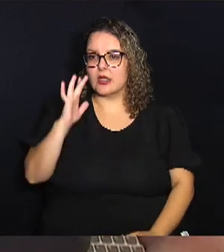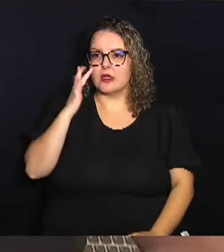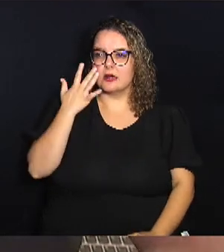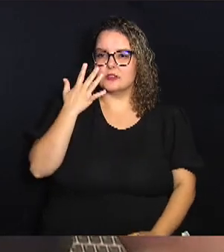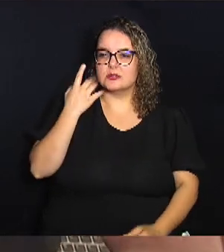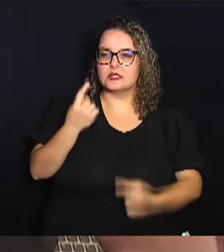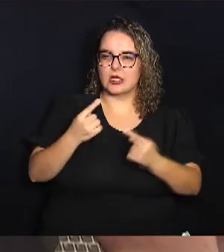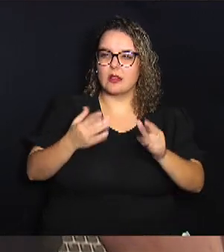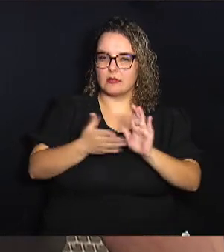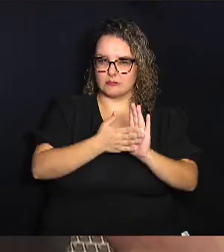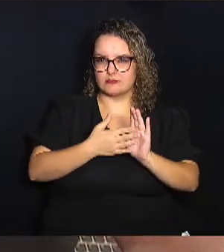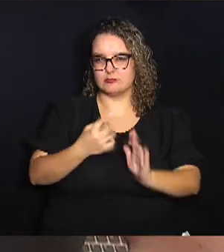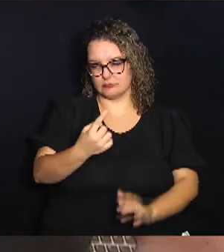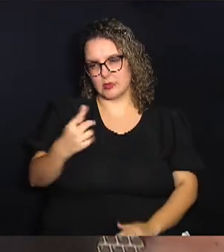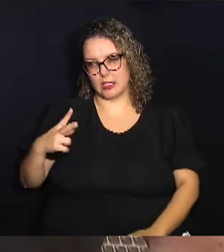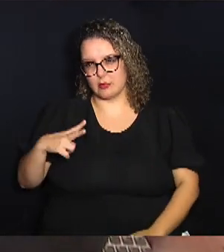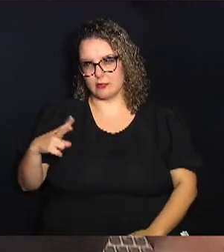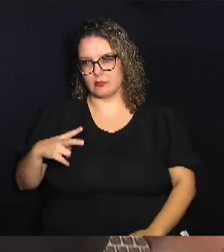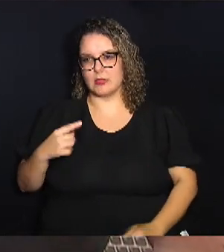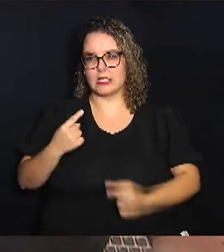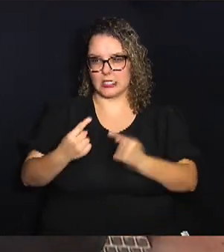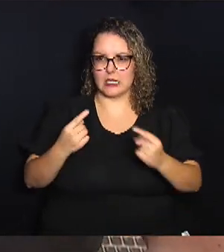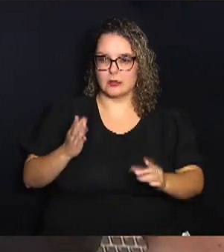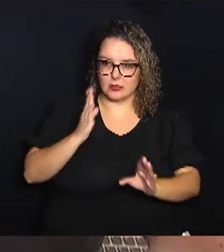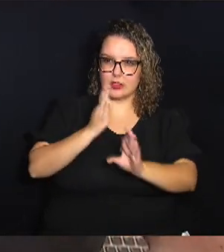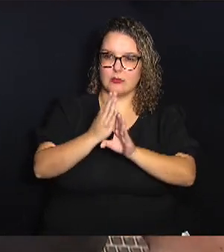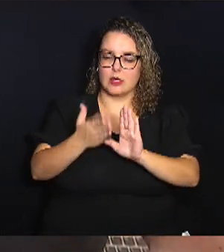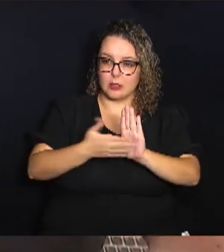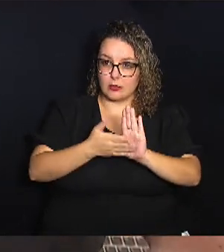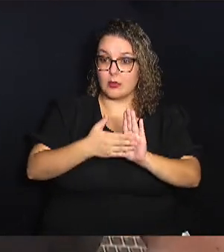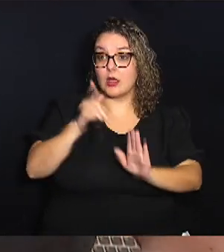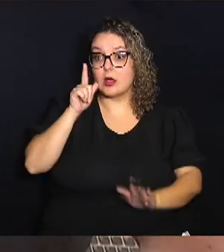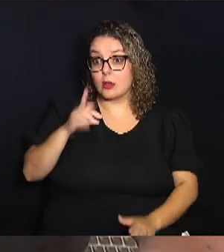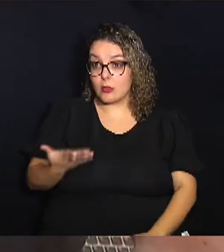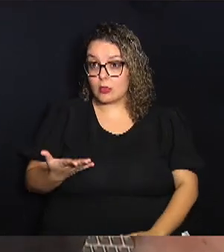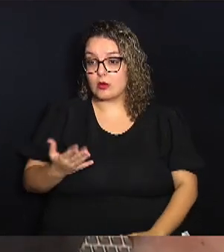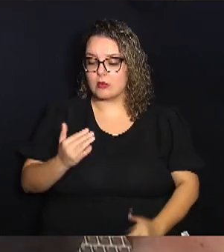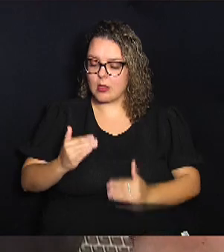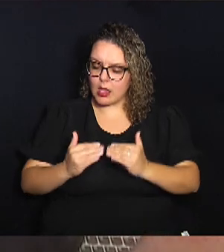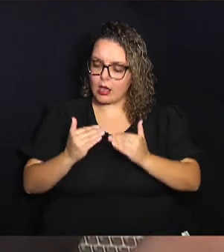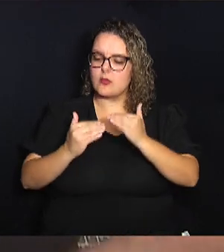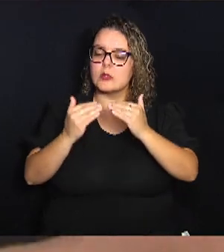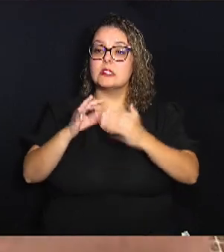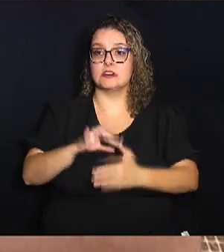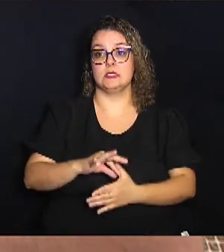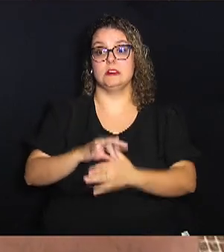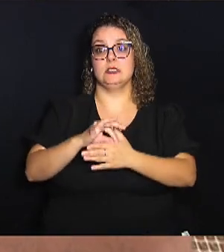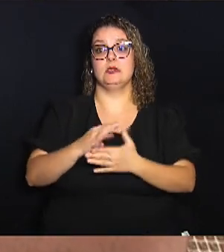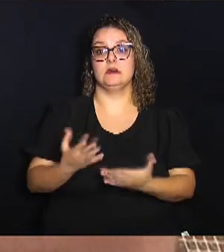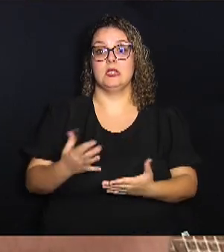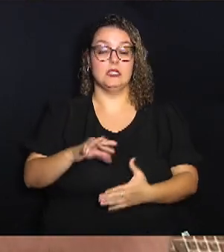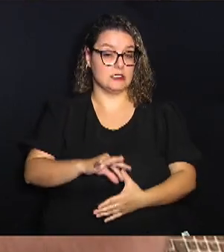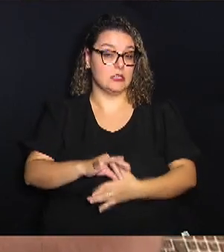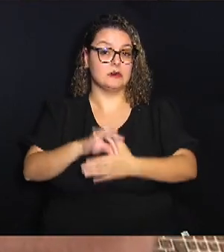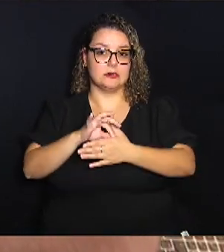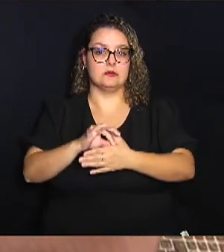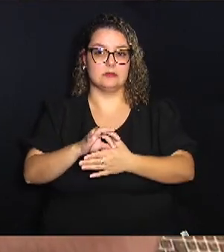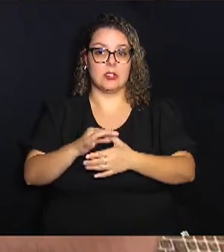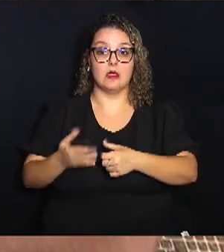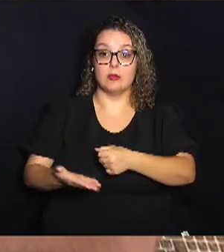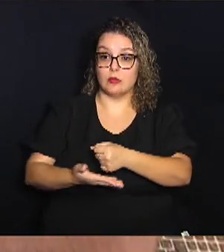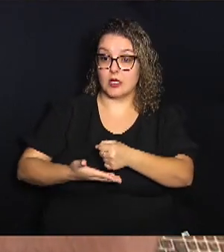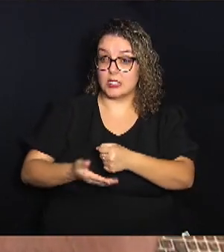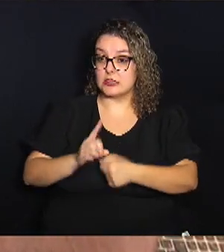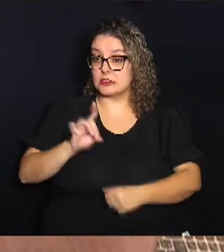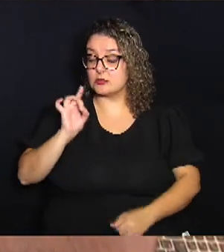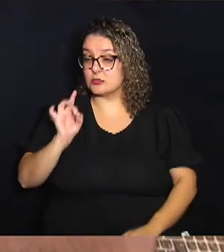cada propósito é individual, mas cada um tem que achar o seu propósito para conseguir construir essa liderança. Essa liderança ela tem que estar baseada não